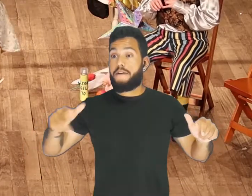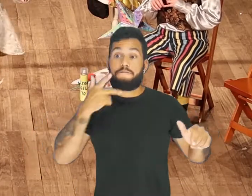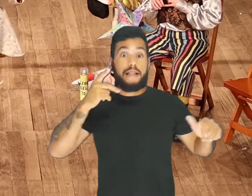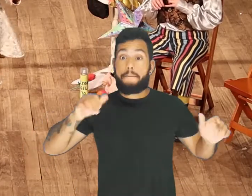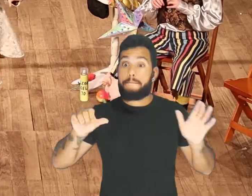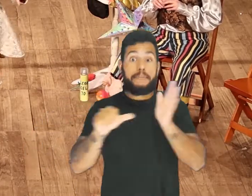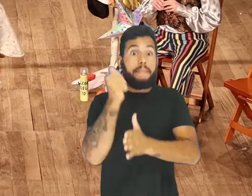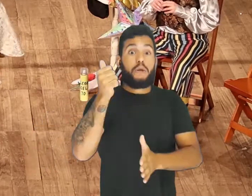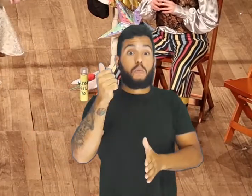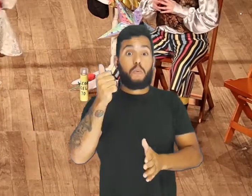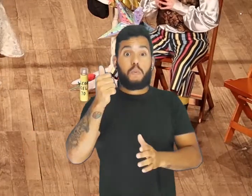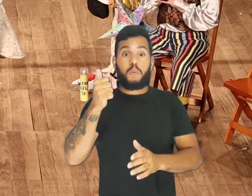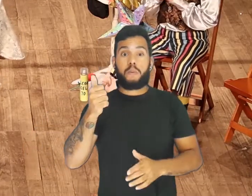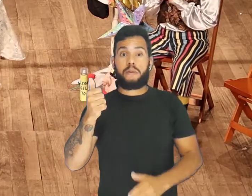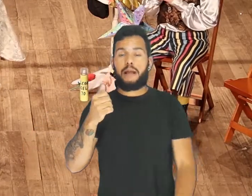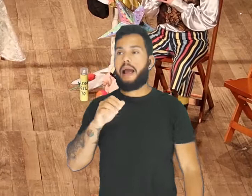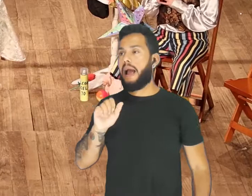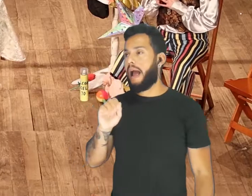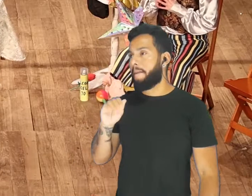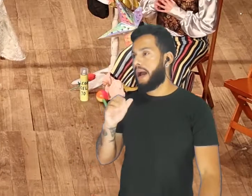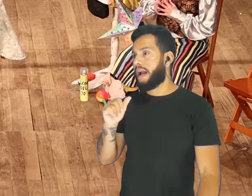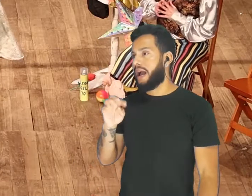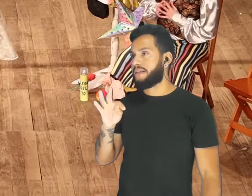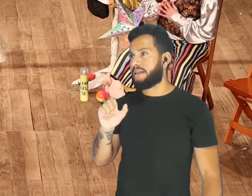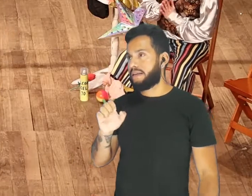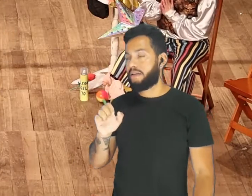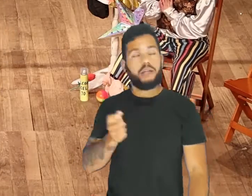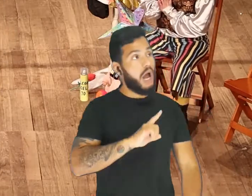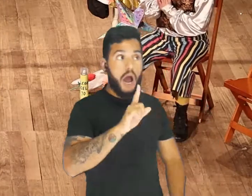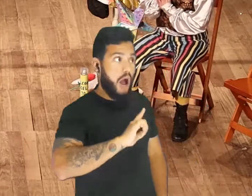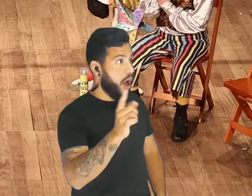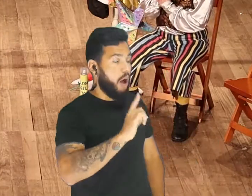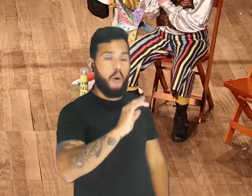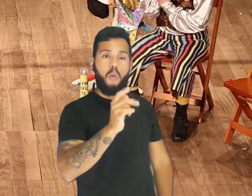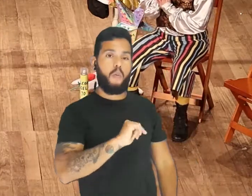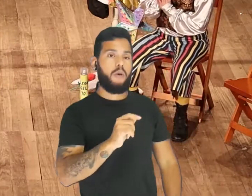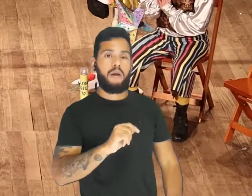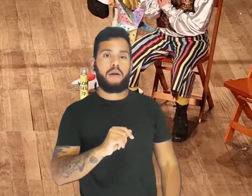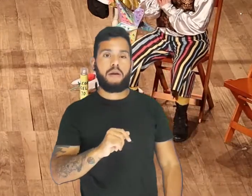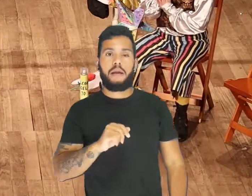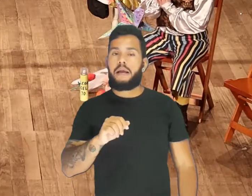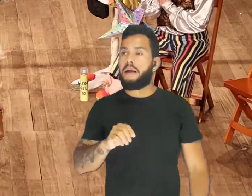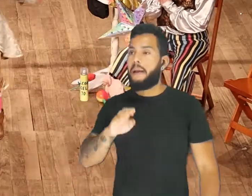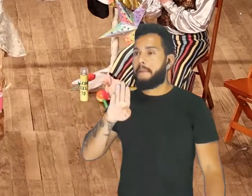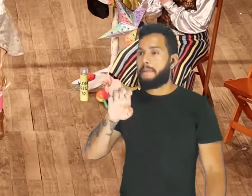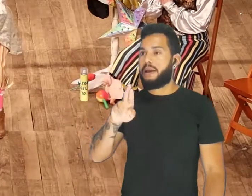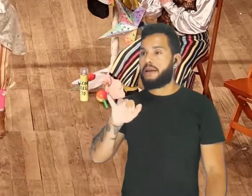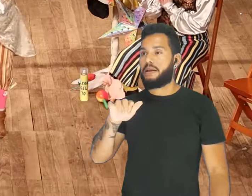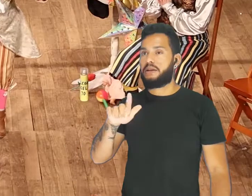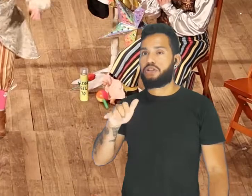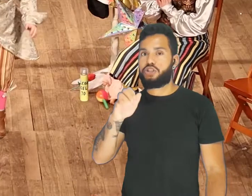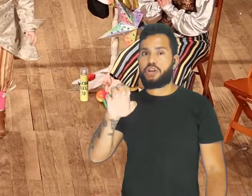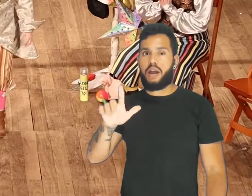por exemplo. Aí, quem falar primeiro... Abacate não vale, né? Não, é B. Porque o abacate é a segunda letra. Tem que começar com a letra